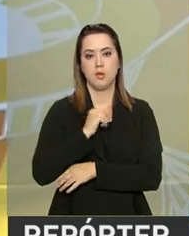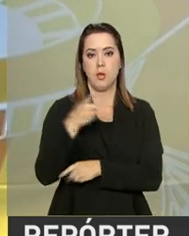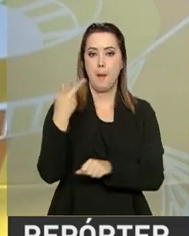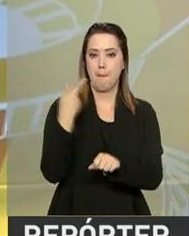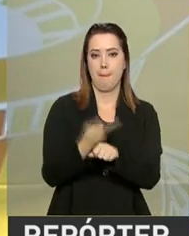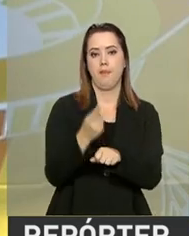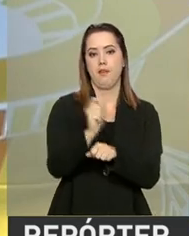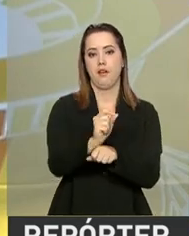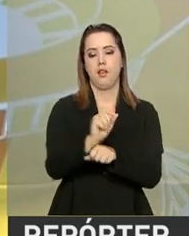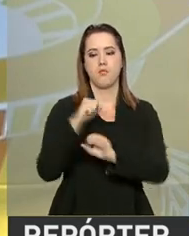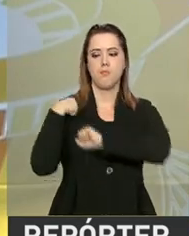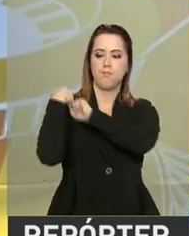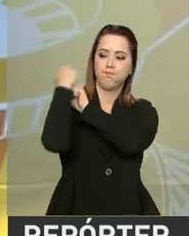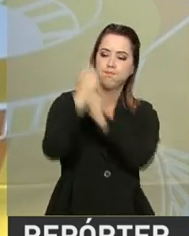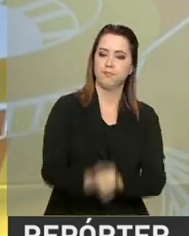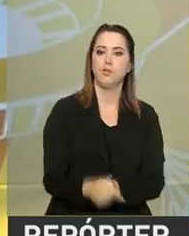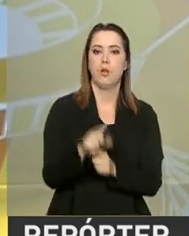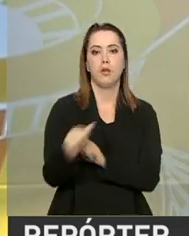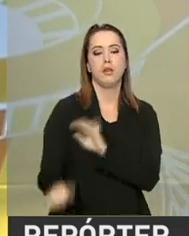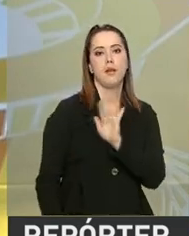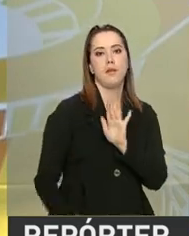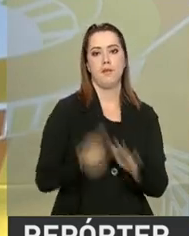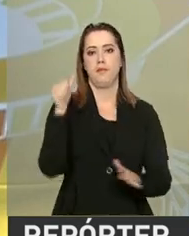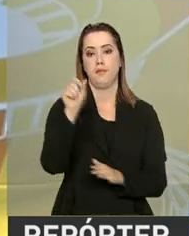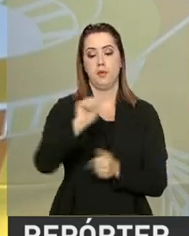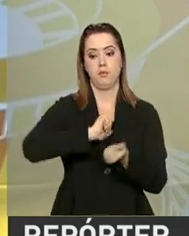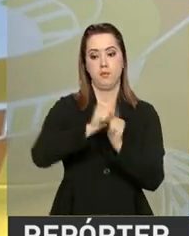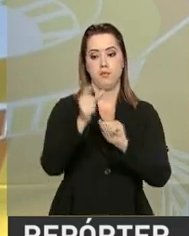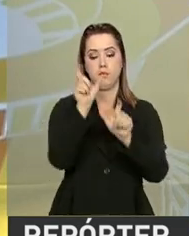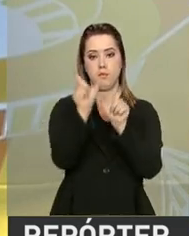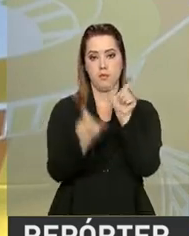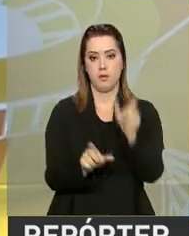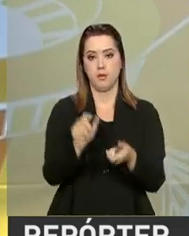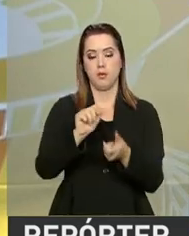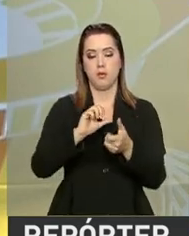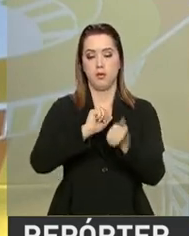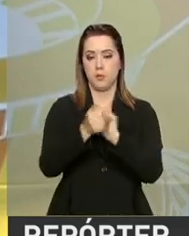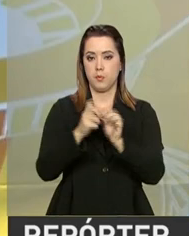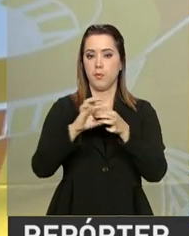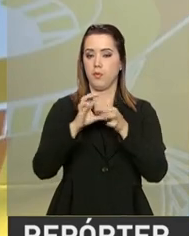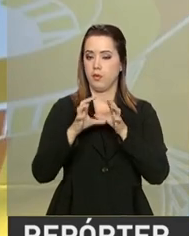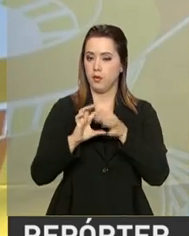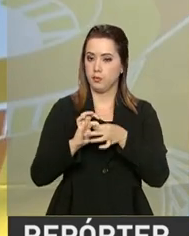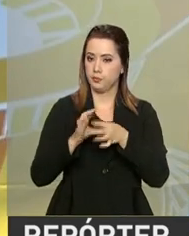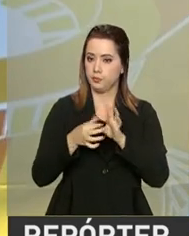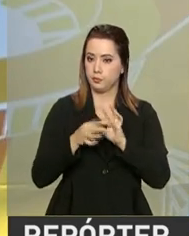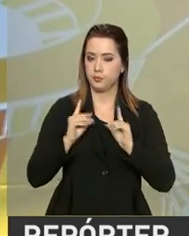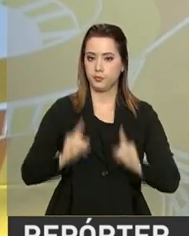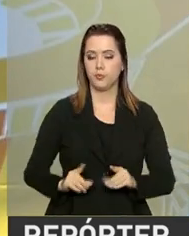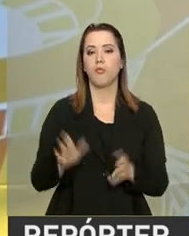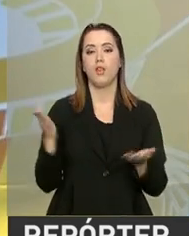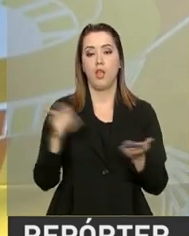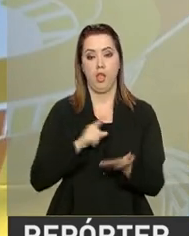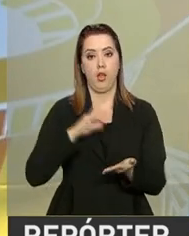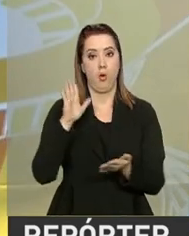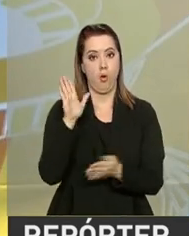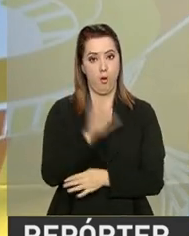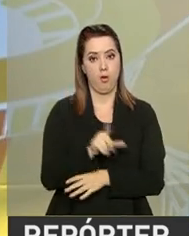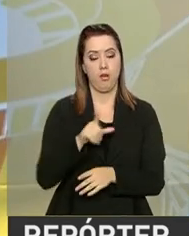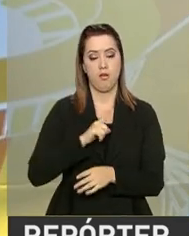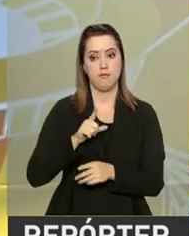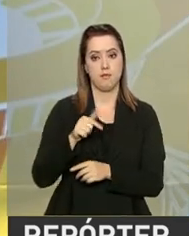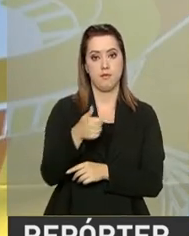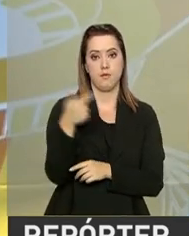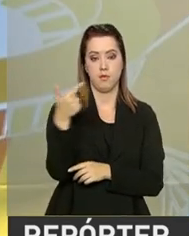Essa foi a primeira medalha no judô paralímpico brasileiro. E agora há pouco, mais 2 medalhas de prata.